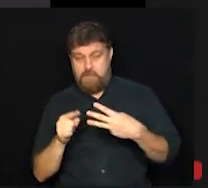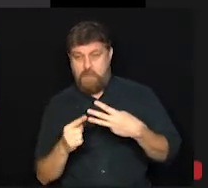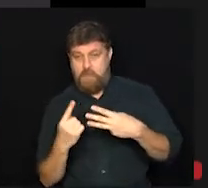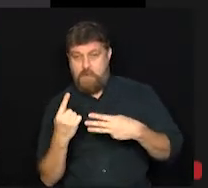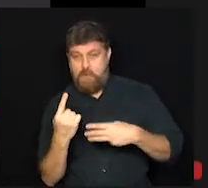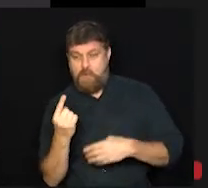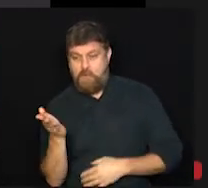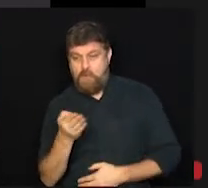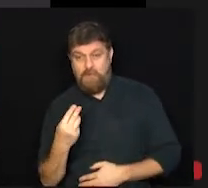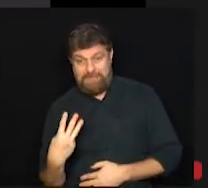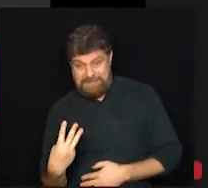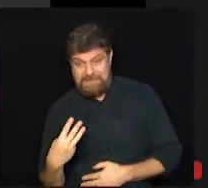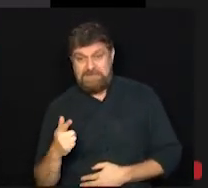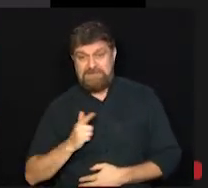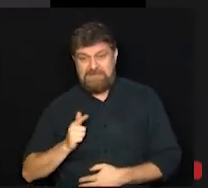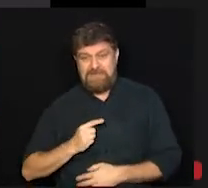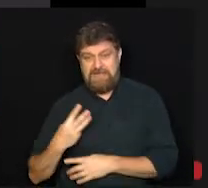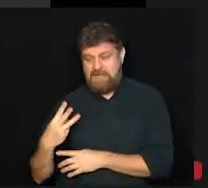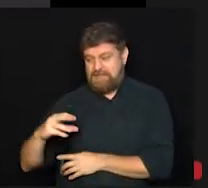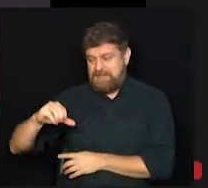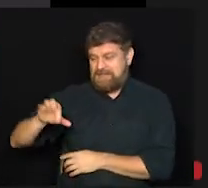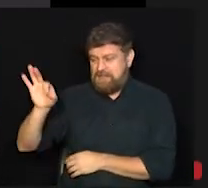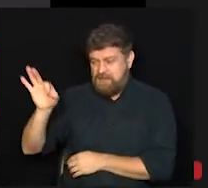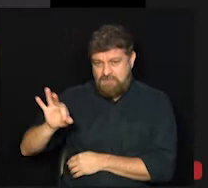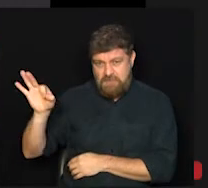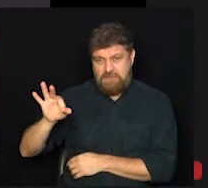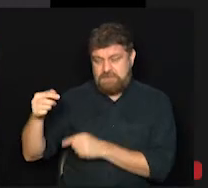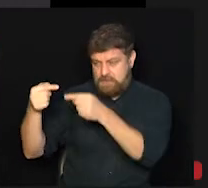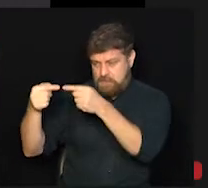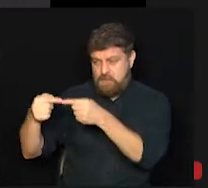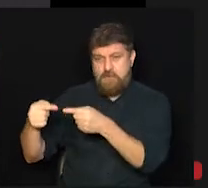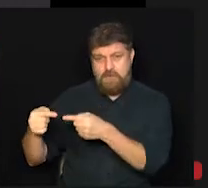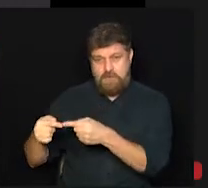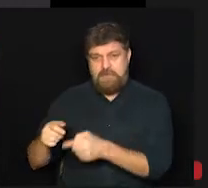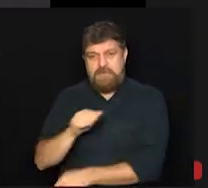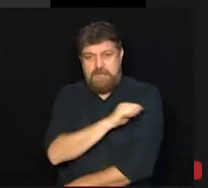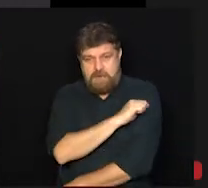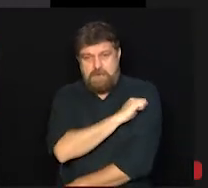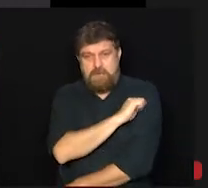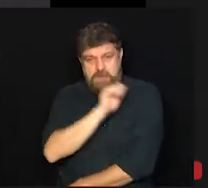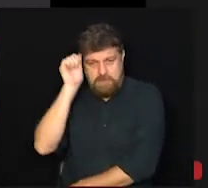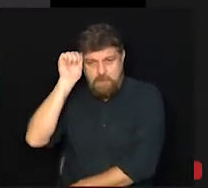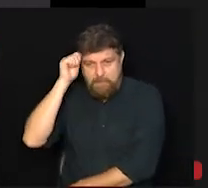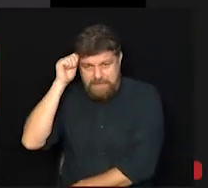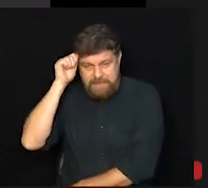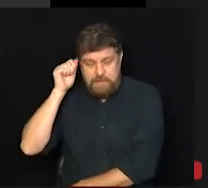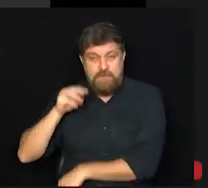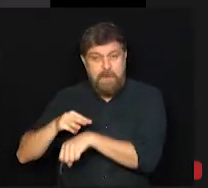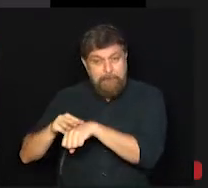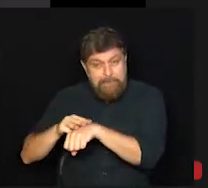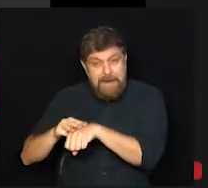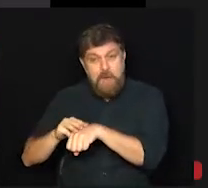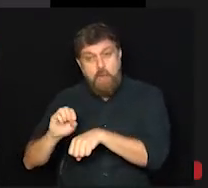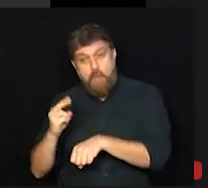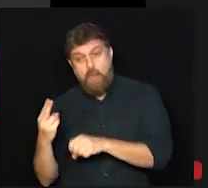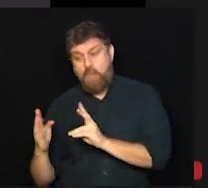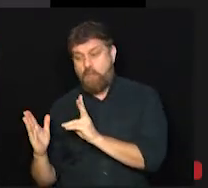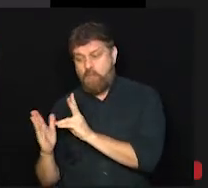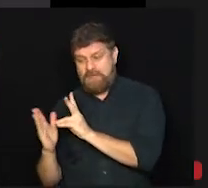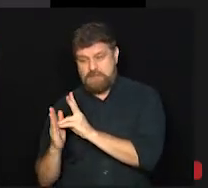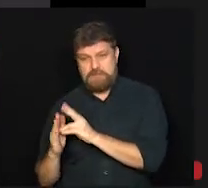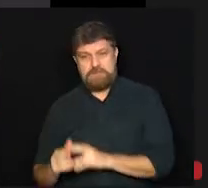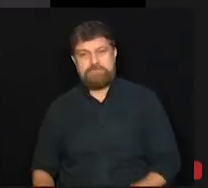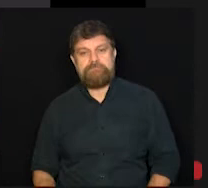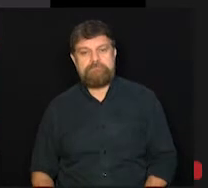Na verdade, está dando 39% esse percentual atualmente. Bom, qual é o impacto